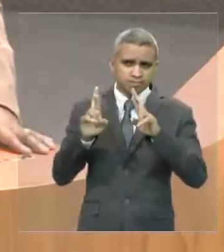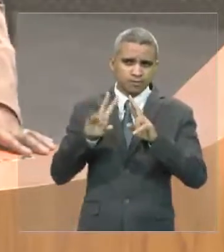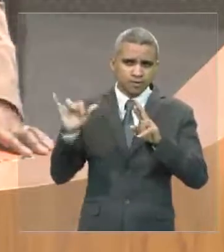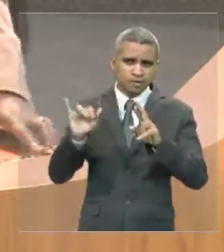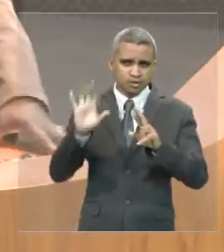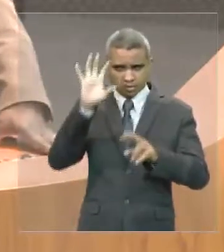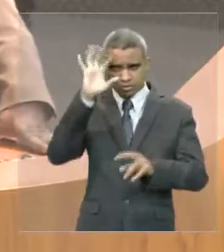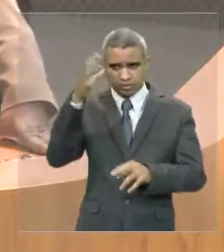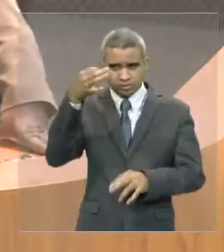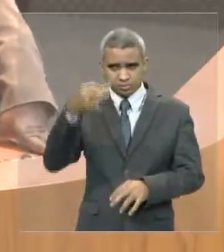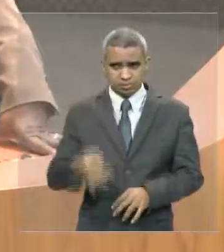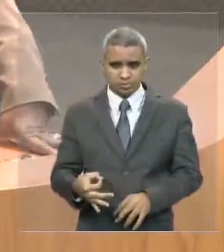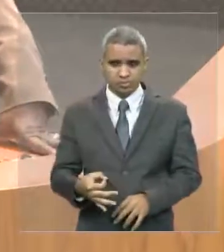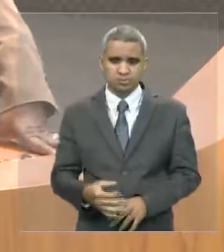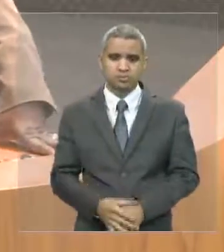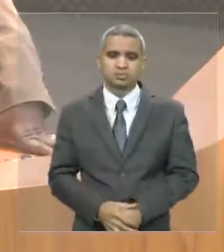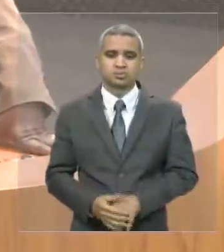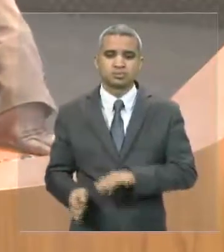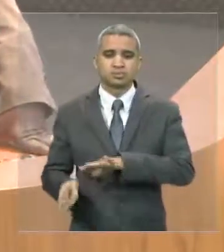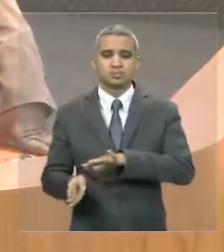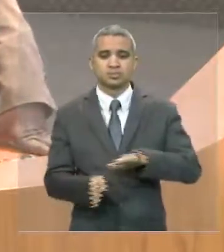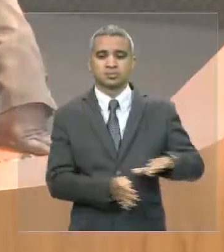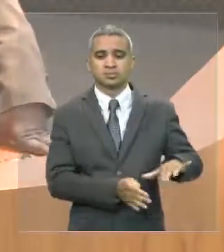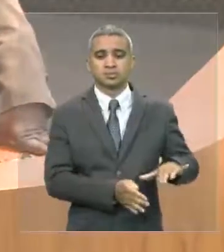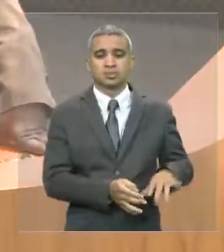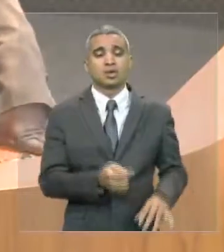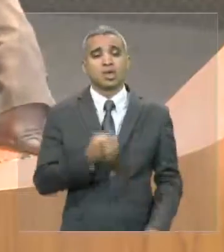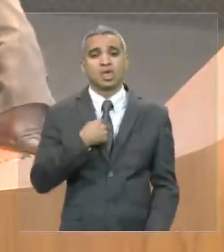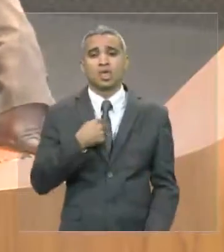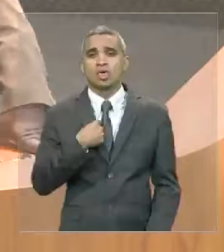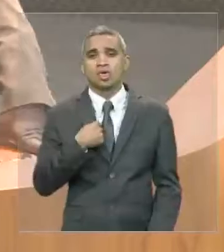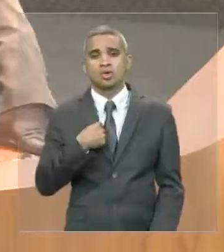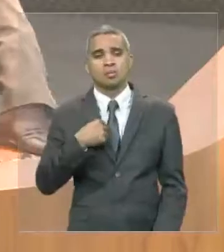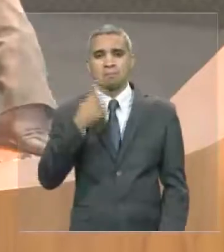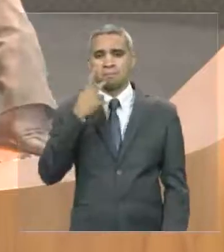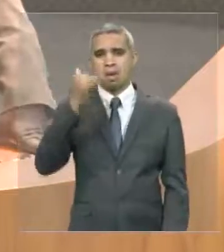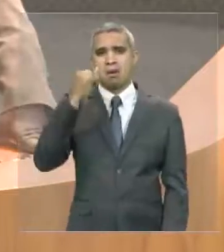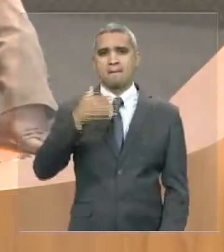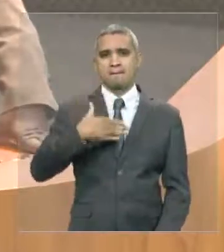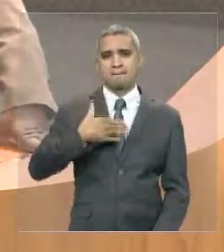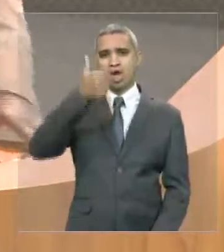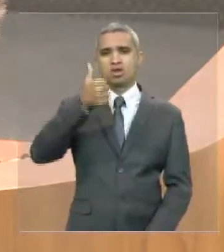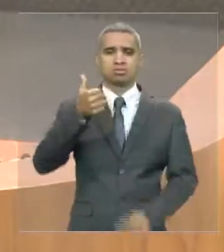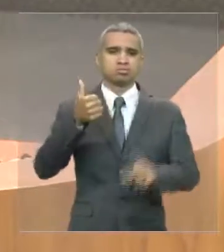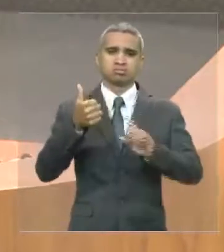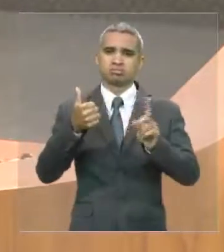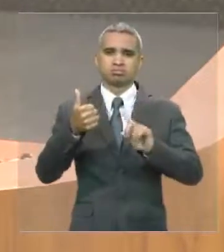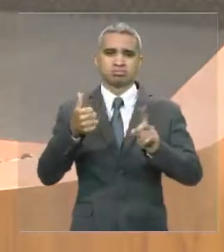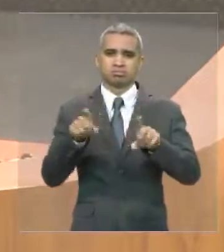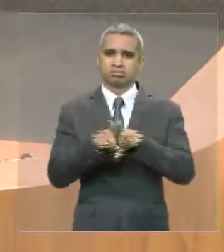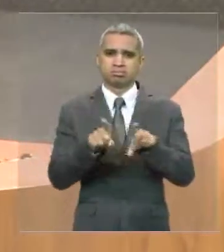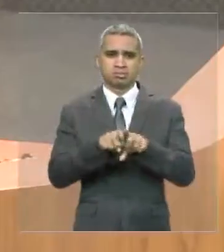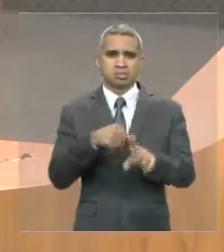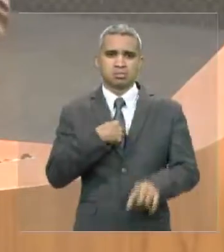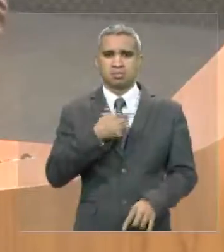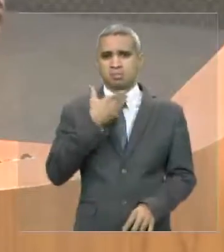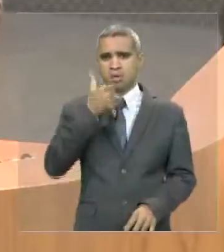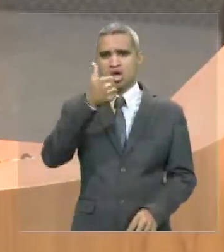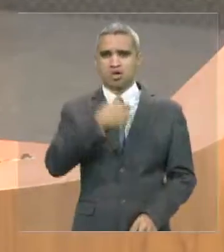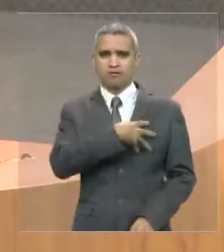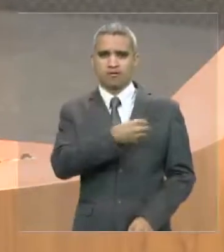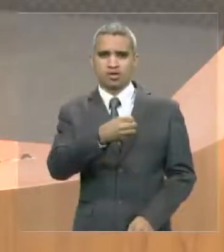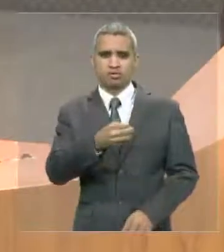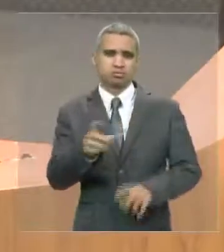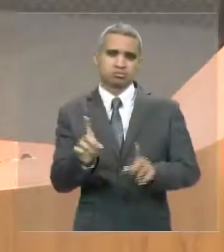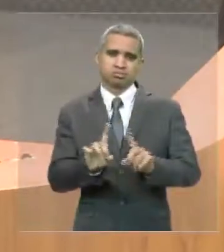do mundo, não fui o melhor filho, não sou o melhor parlamentar, não sou o melhor cristão, não